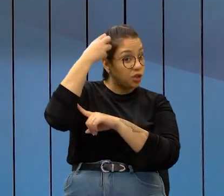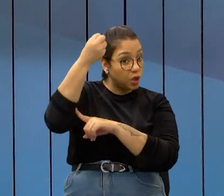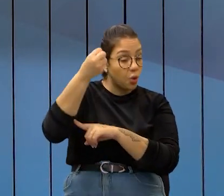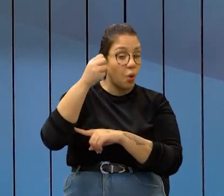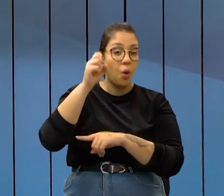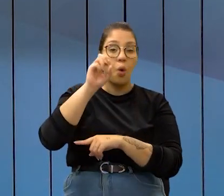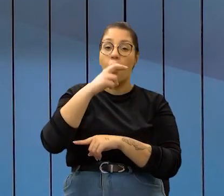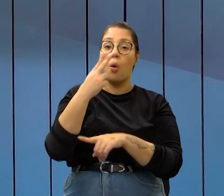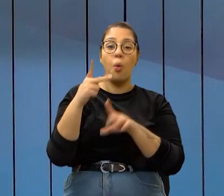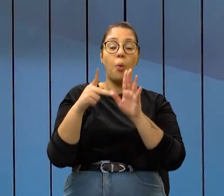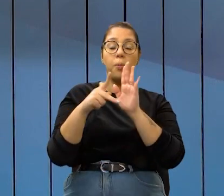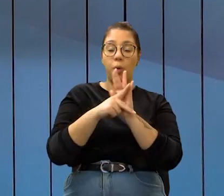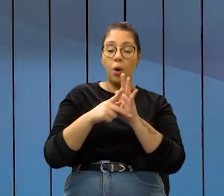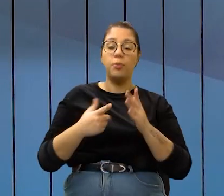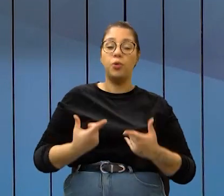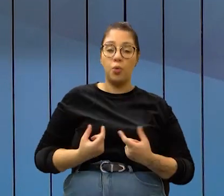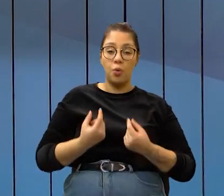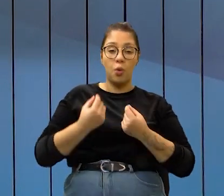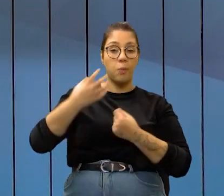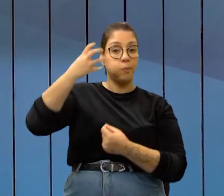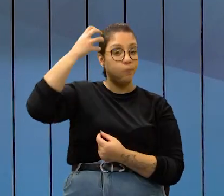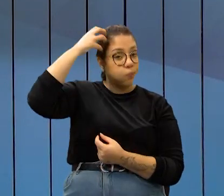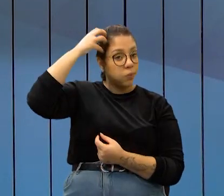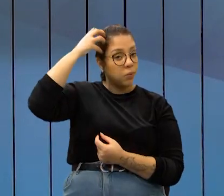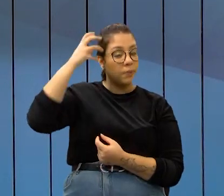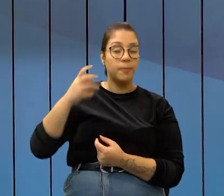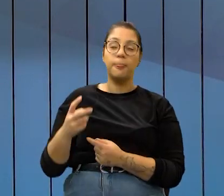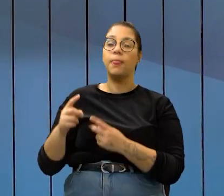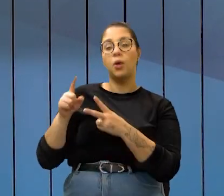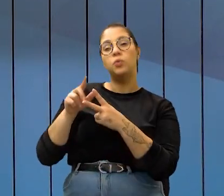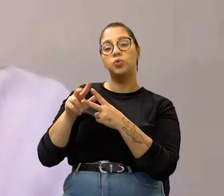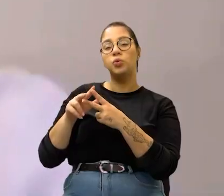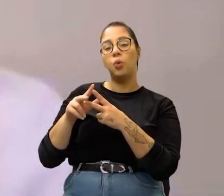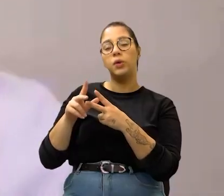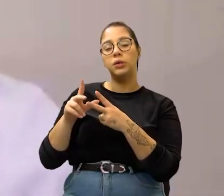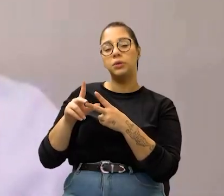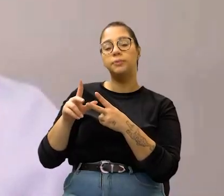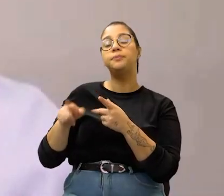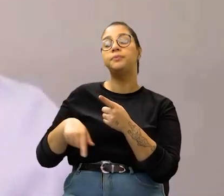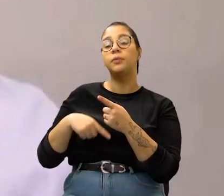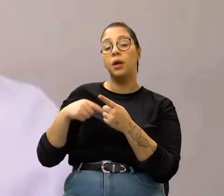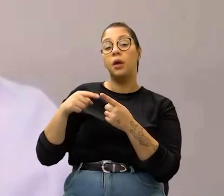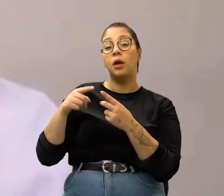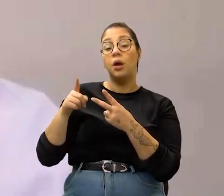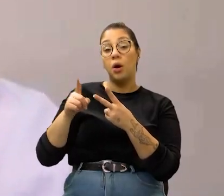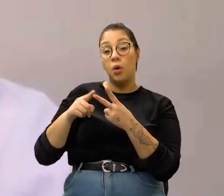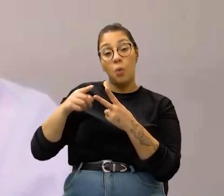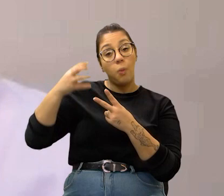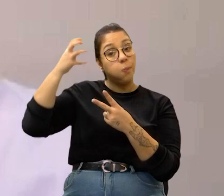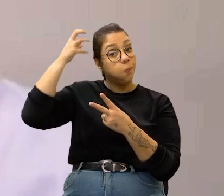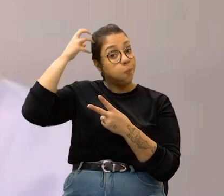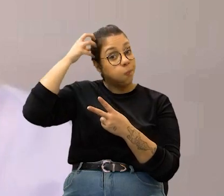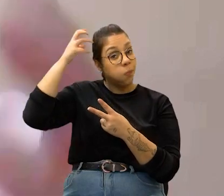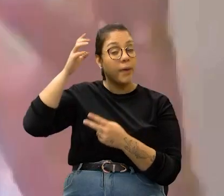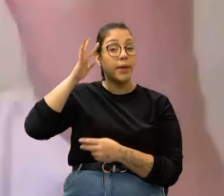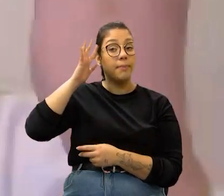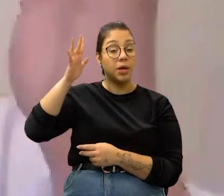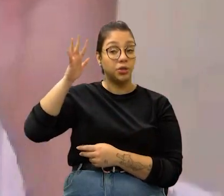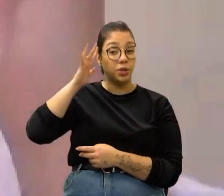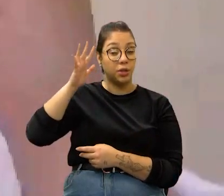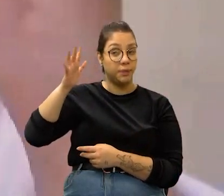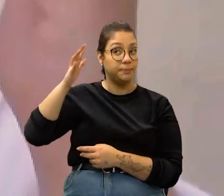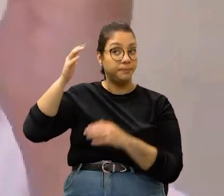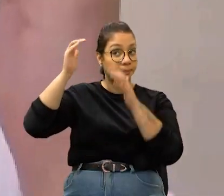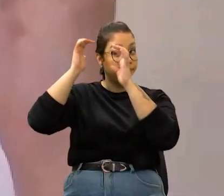retirada ou o próprio tumor em si? Os dois, né? O próprio tumor em si, imagina,